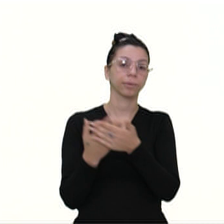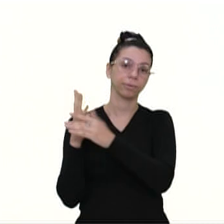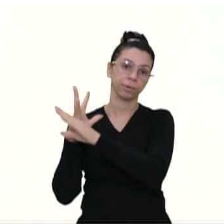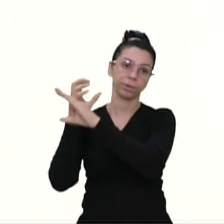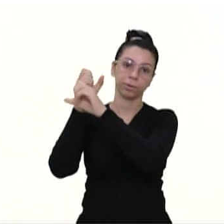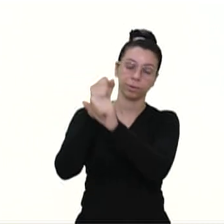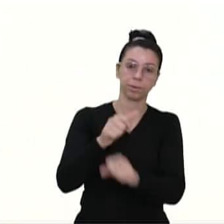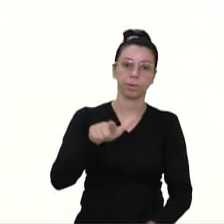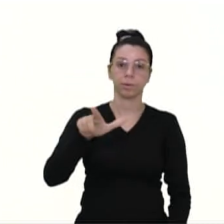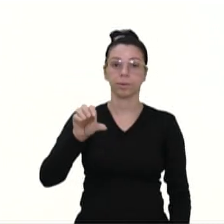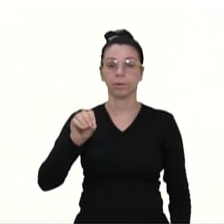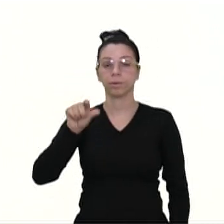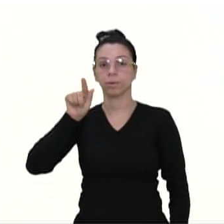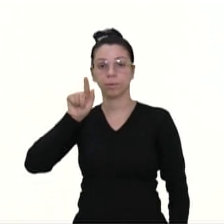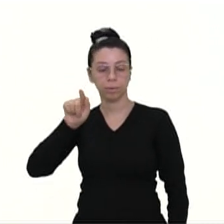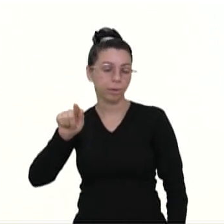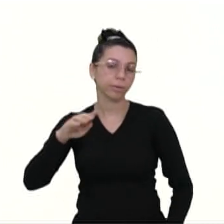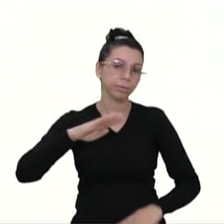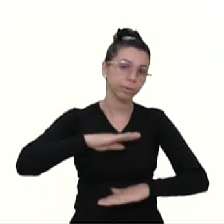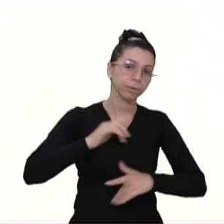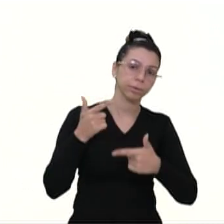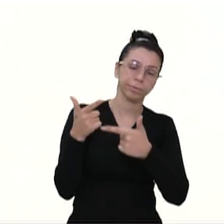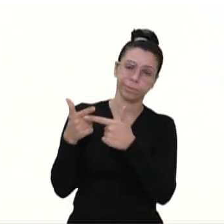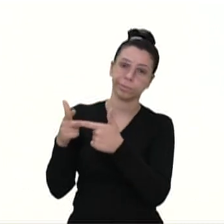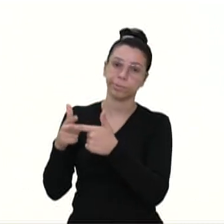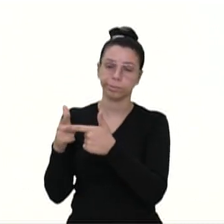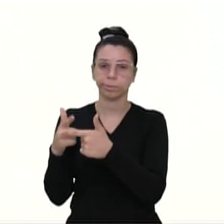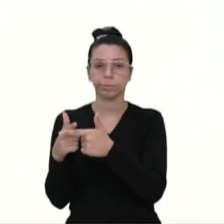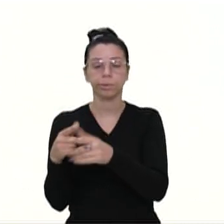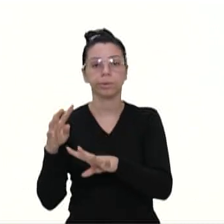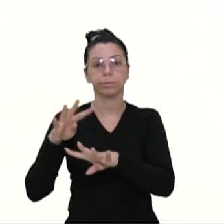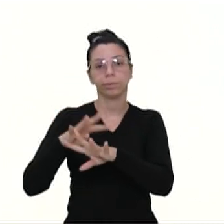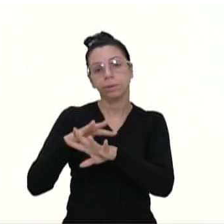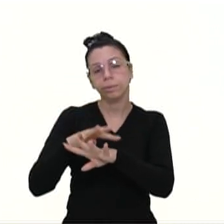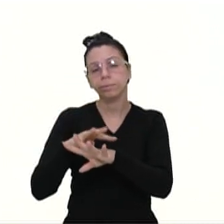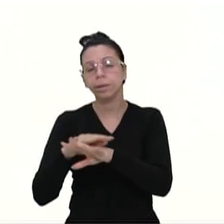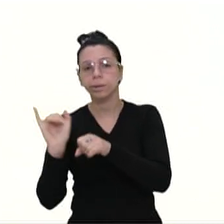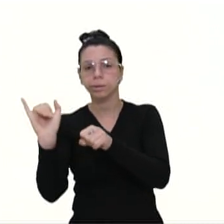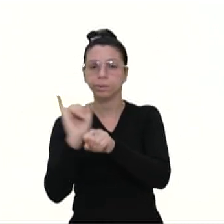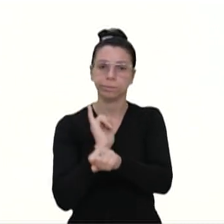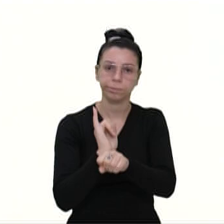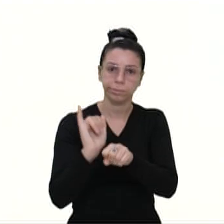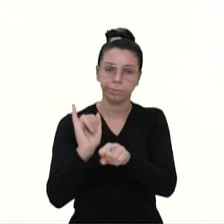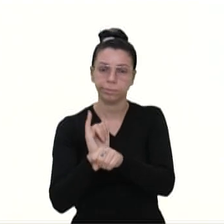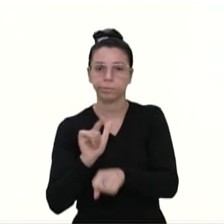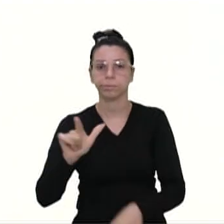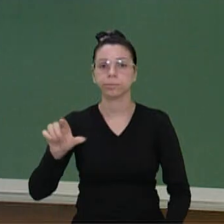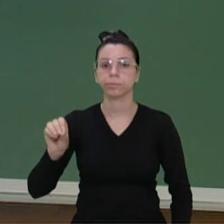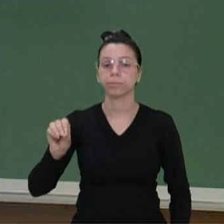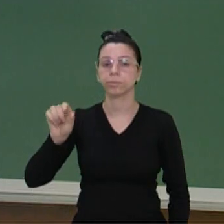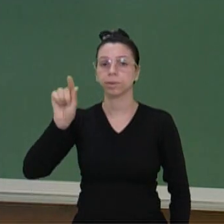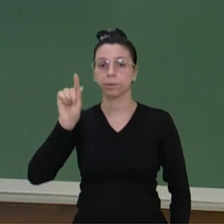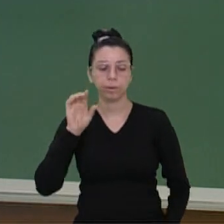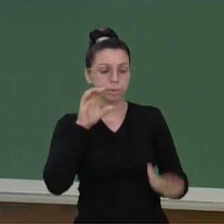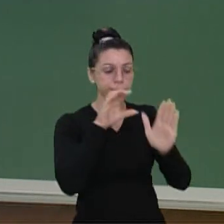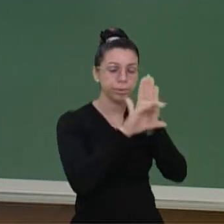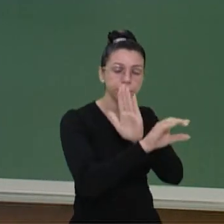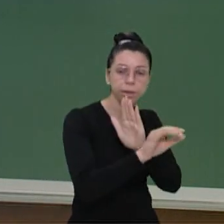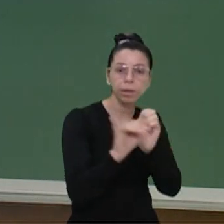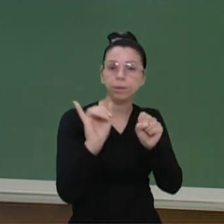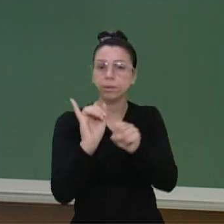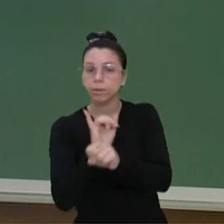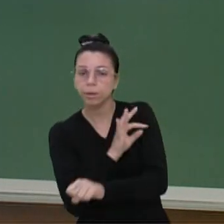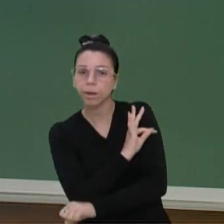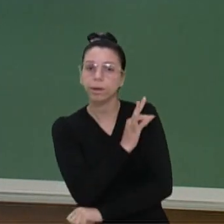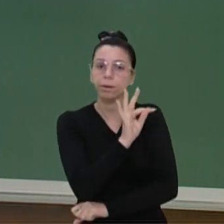retomada de logaritmos, né? De algumas situações de problemas, aplicando algumas, além da definição do log, algumas